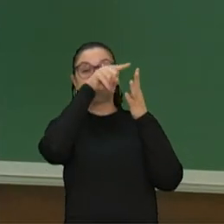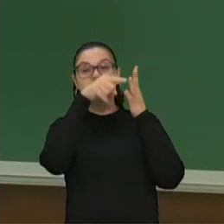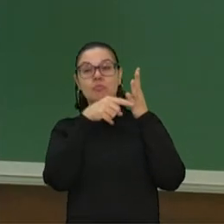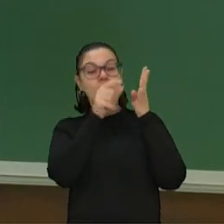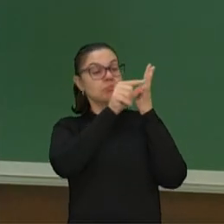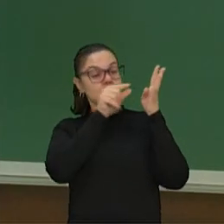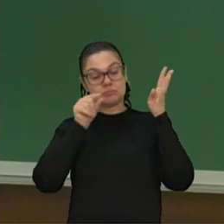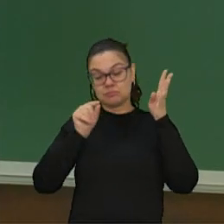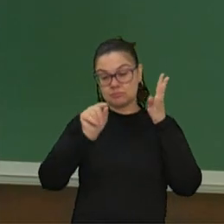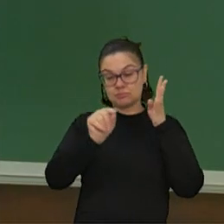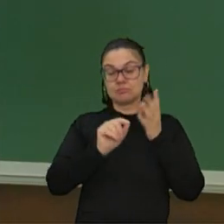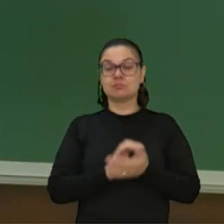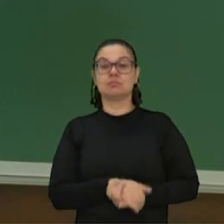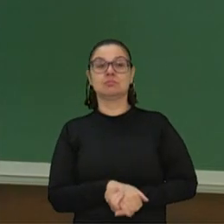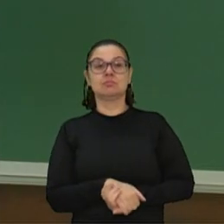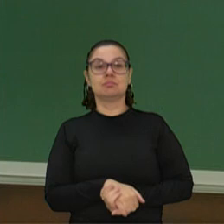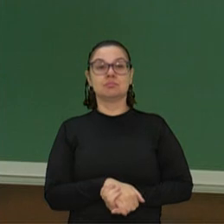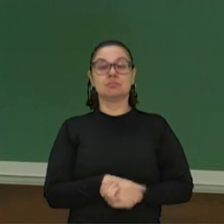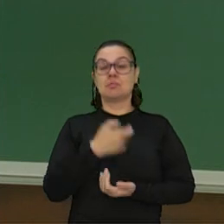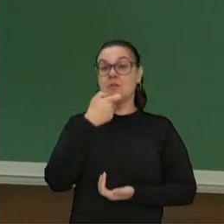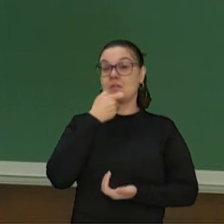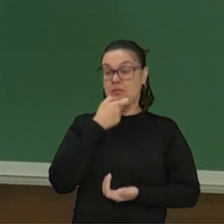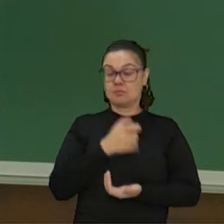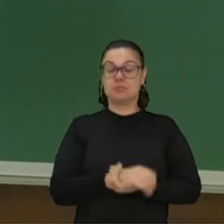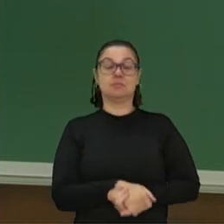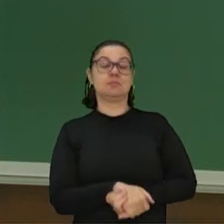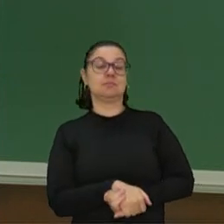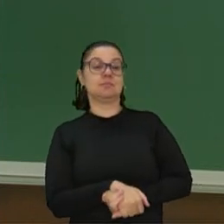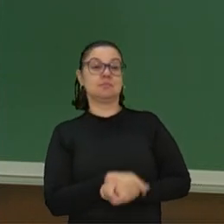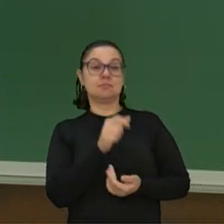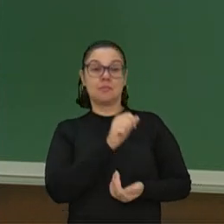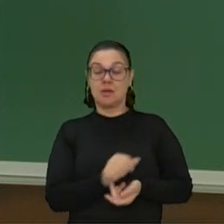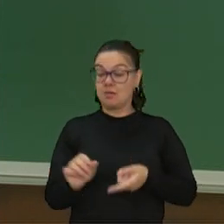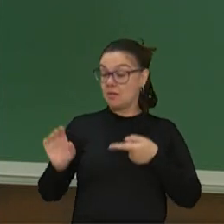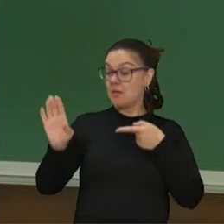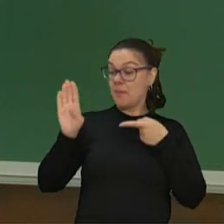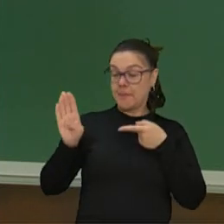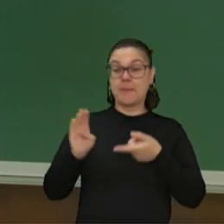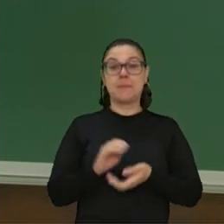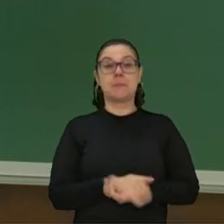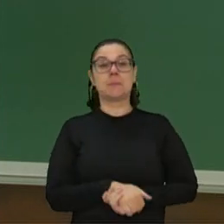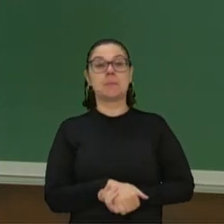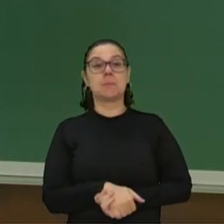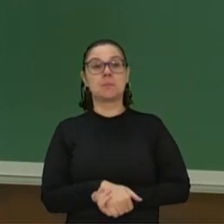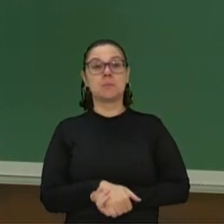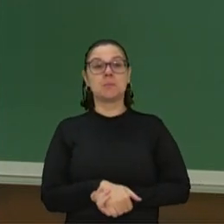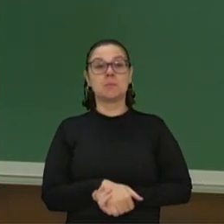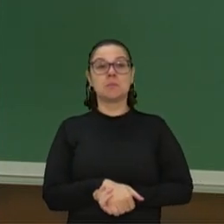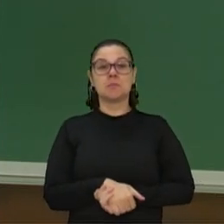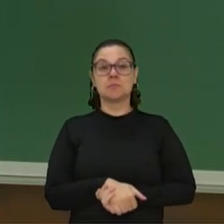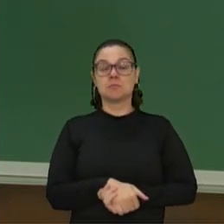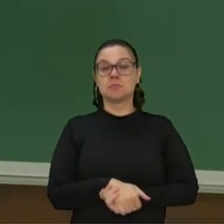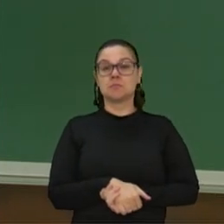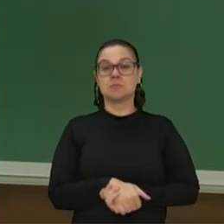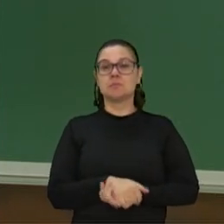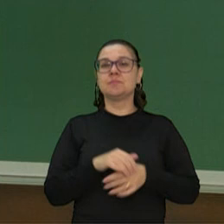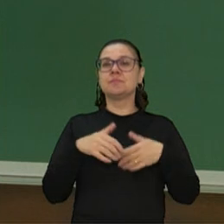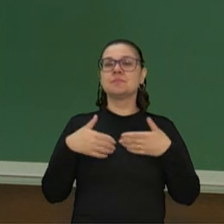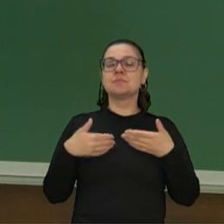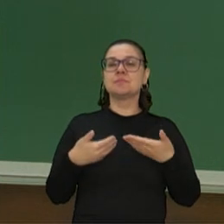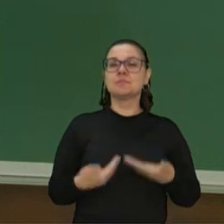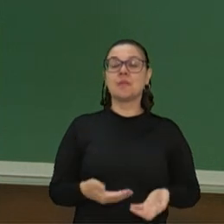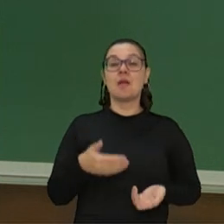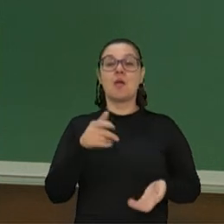um dramaturgo inglês. Na letra B, was an American activist. É